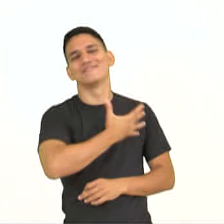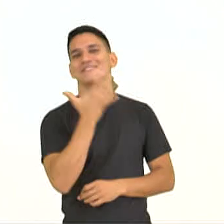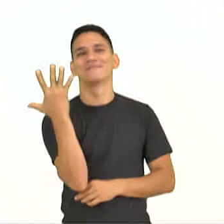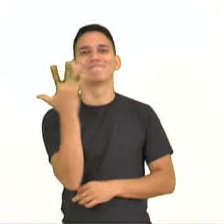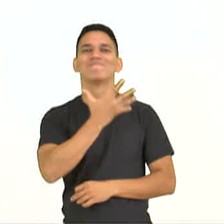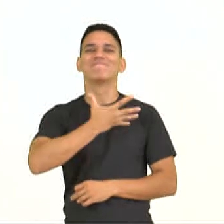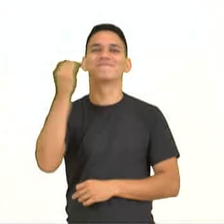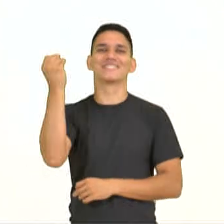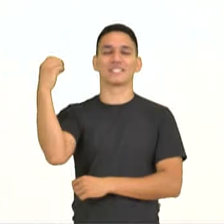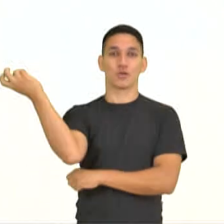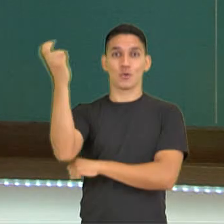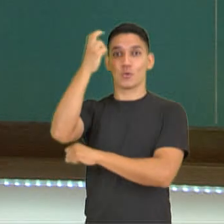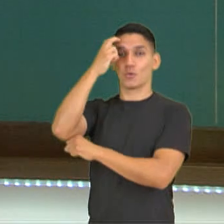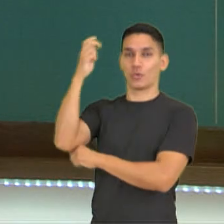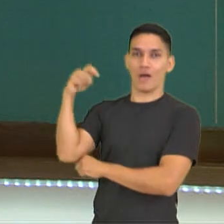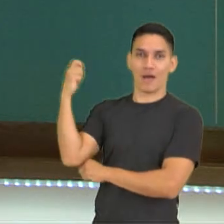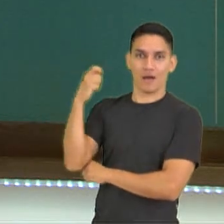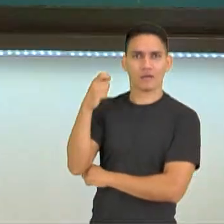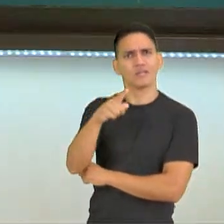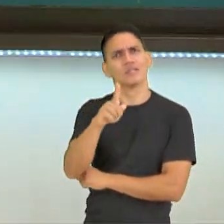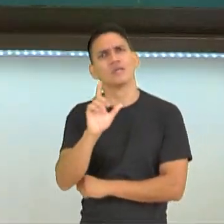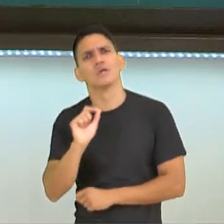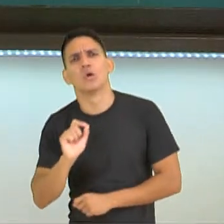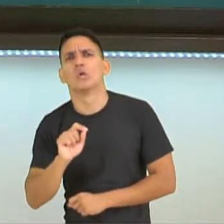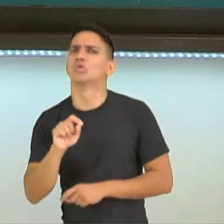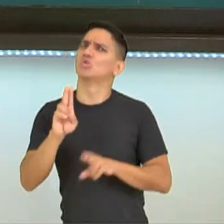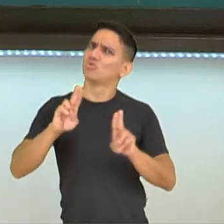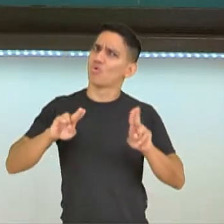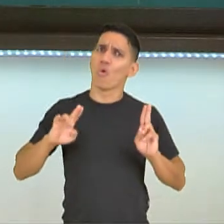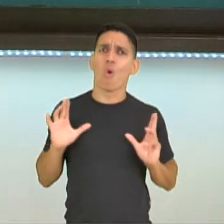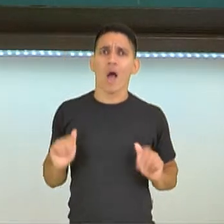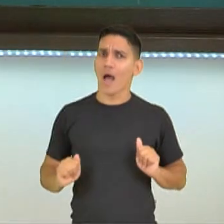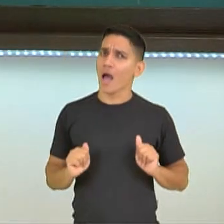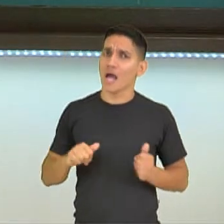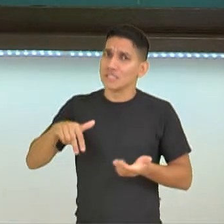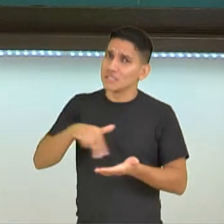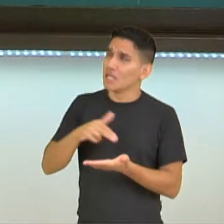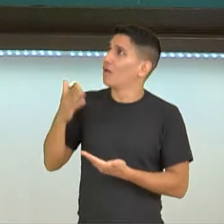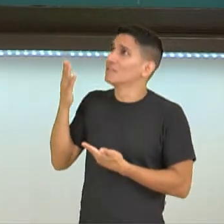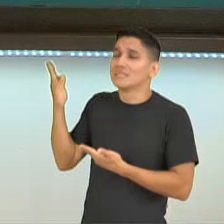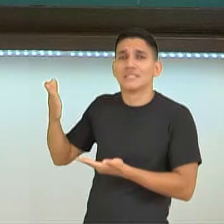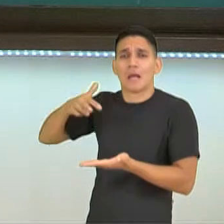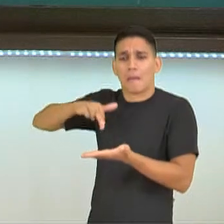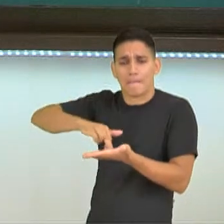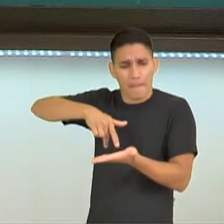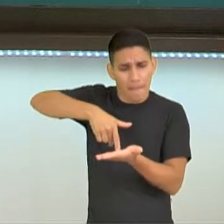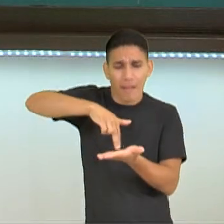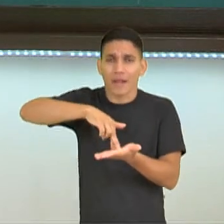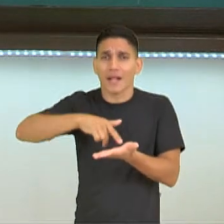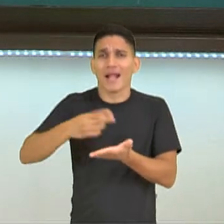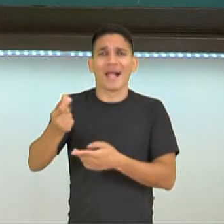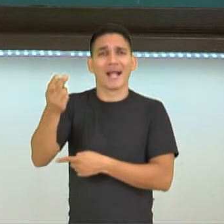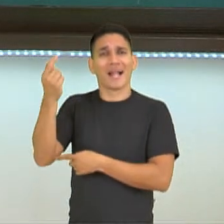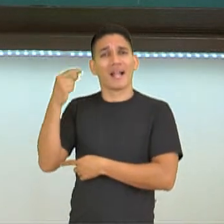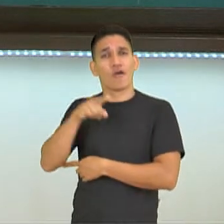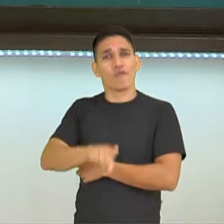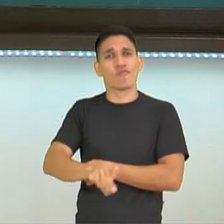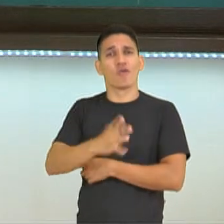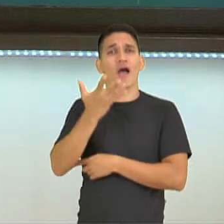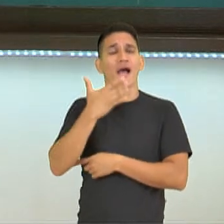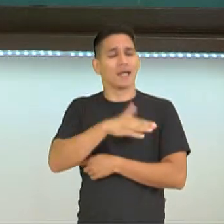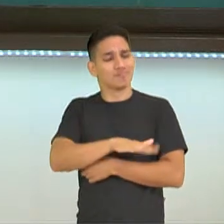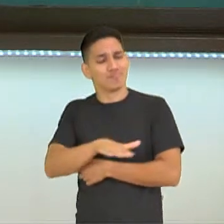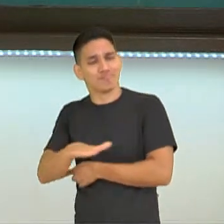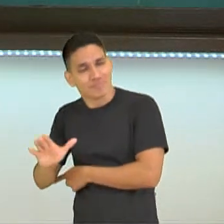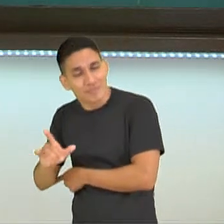gaúcha. Gente, quem de vocês nunca dançou esse pezinho lá quando vocês estavam na educação